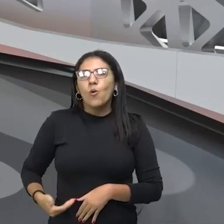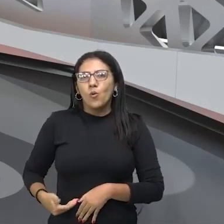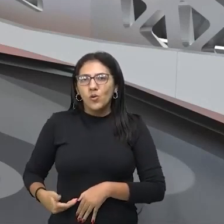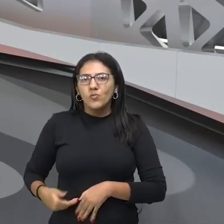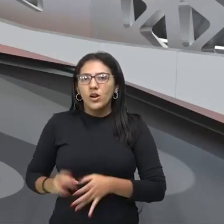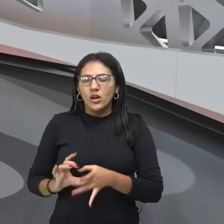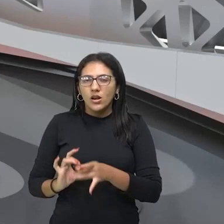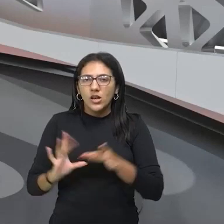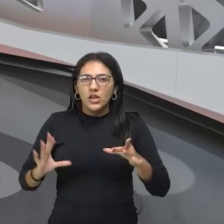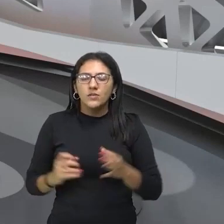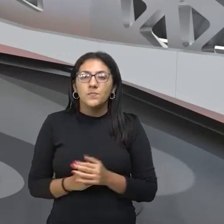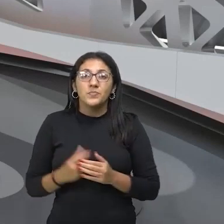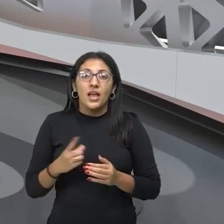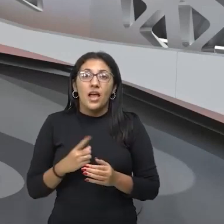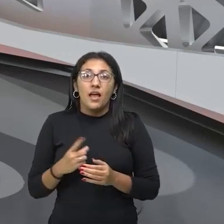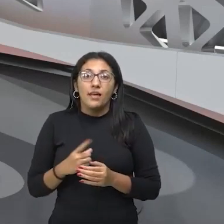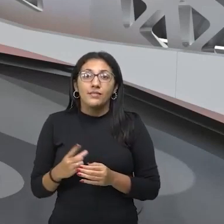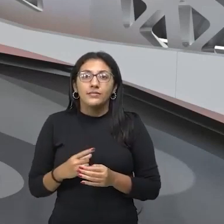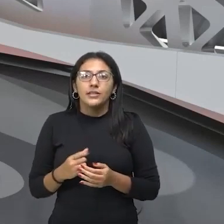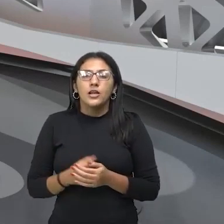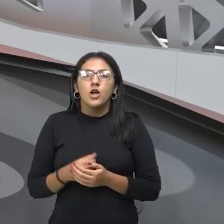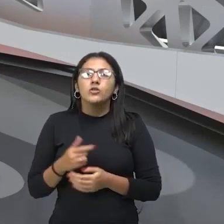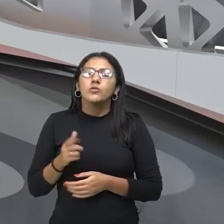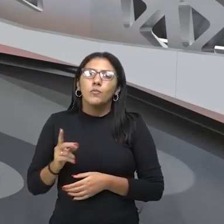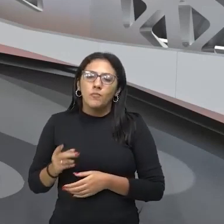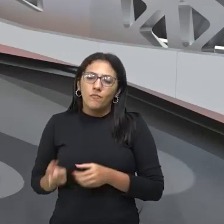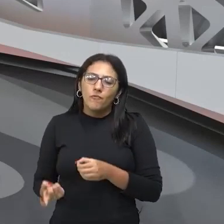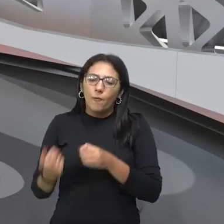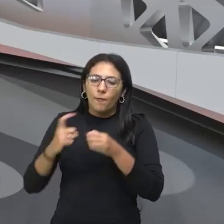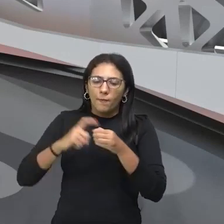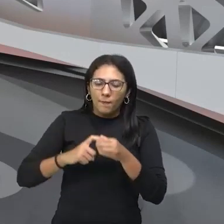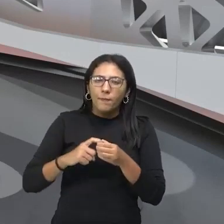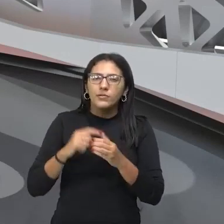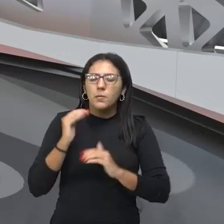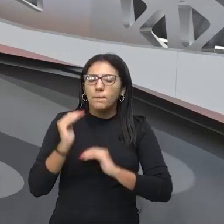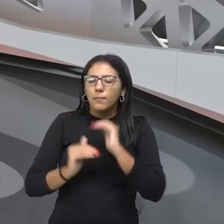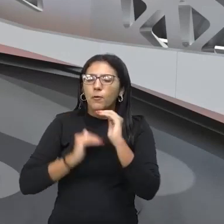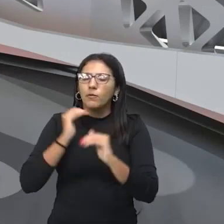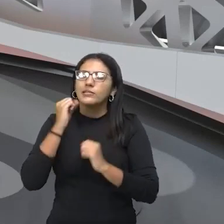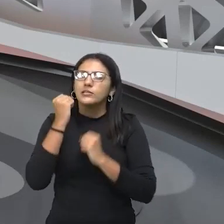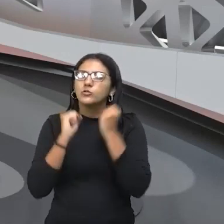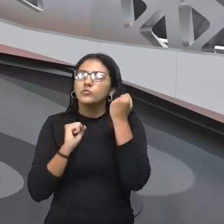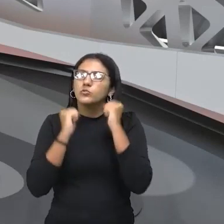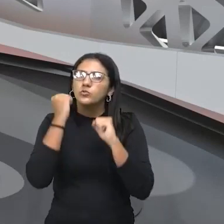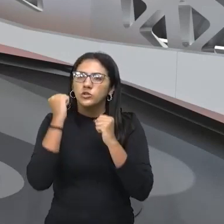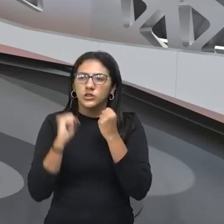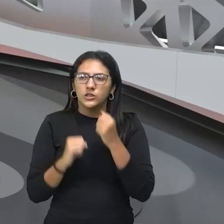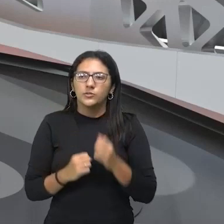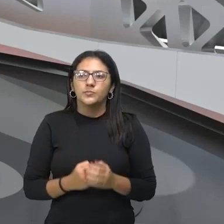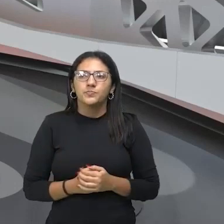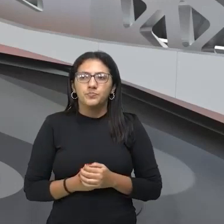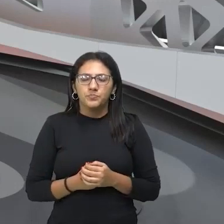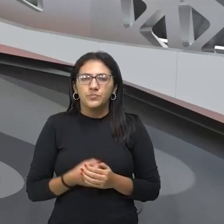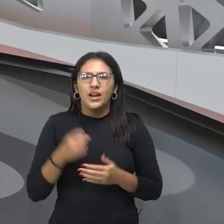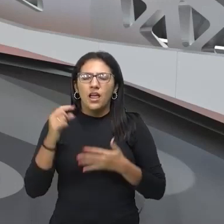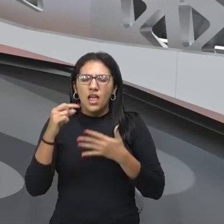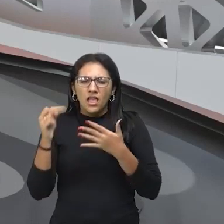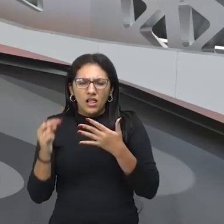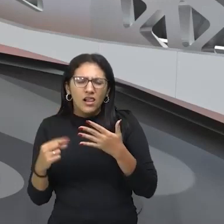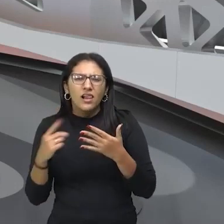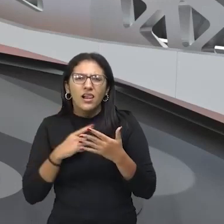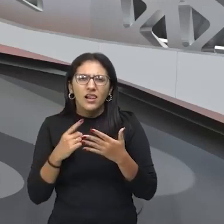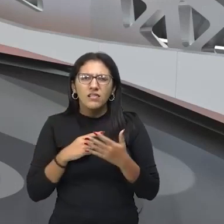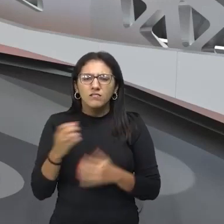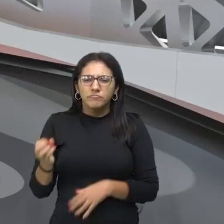civis. E com isso existe a retomada do processo de industrialização no Brasil. De toda essa